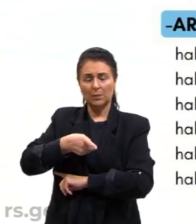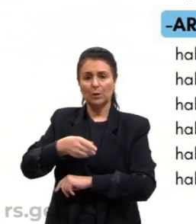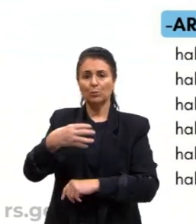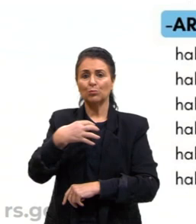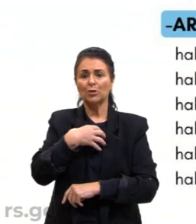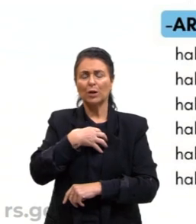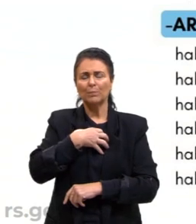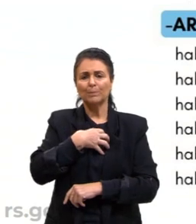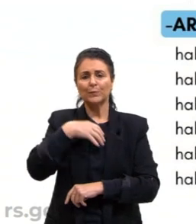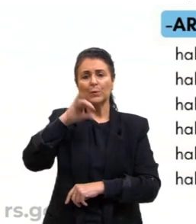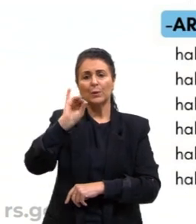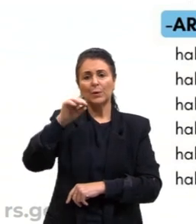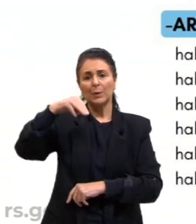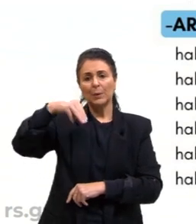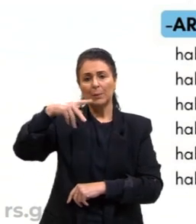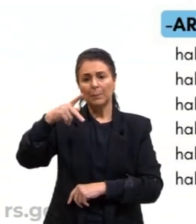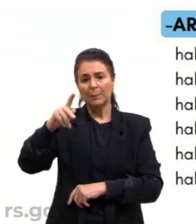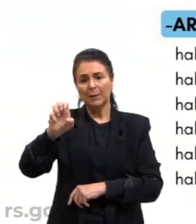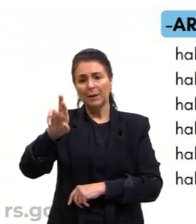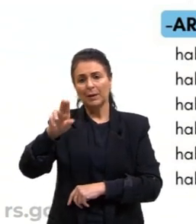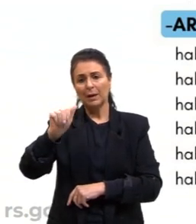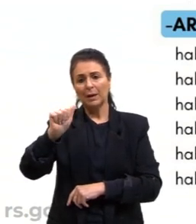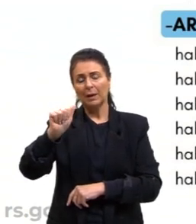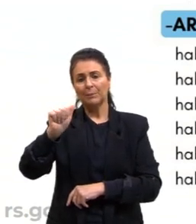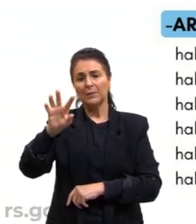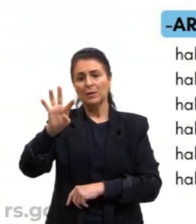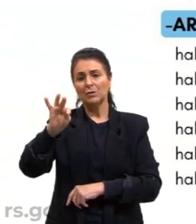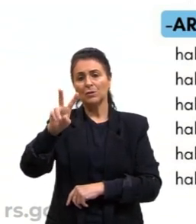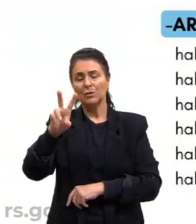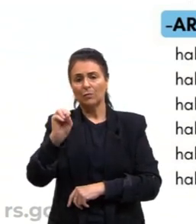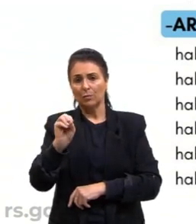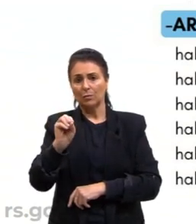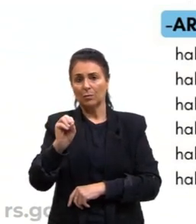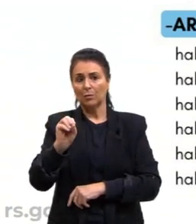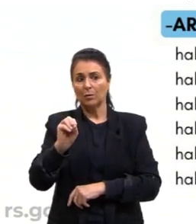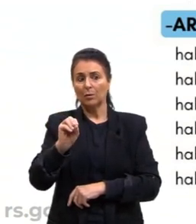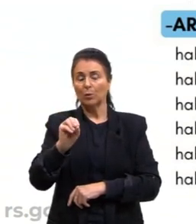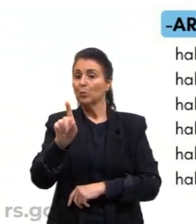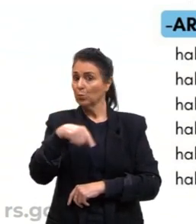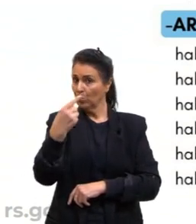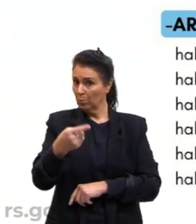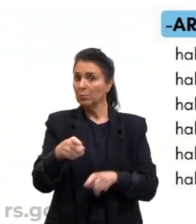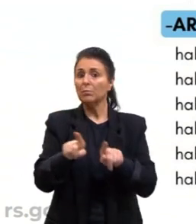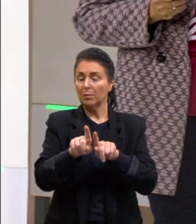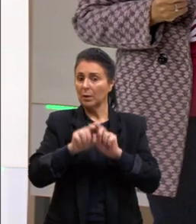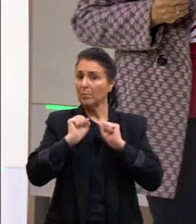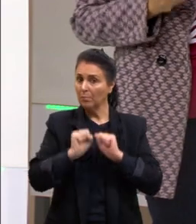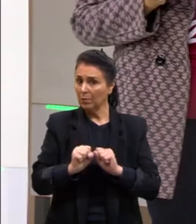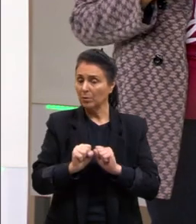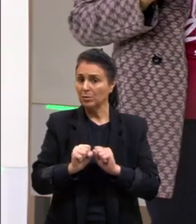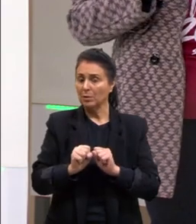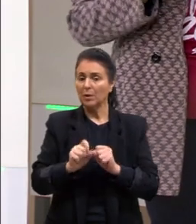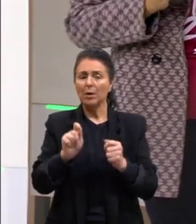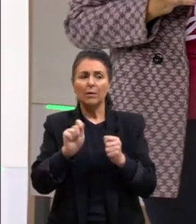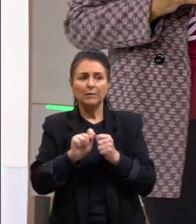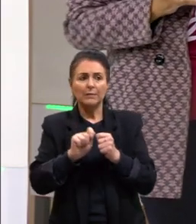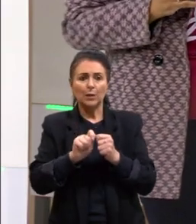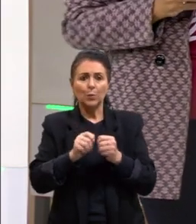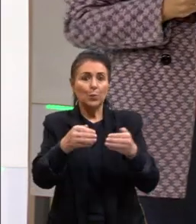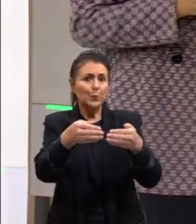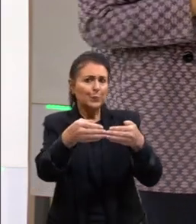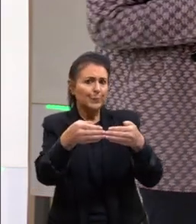mas utilizando subjuntivo também posso fazer isso de que forma fazendo por exemplo mais uma